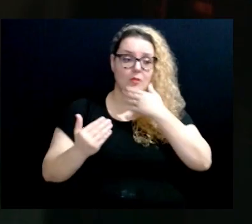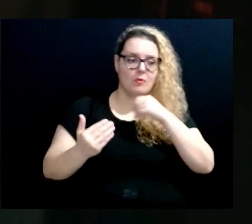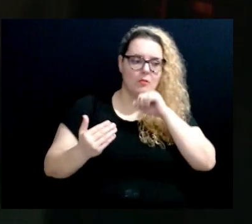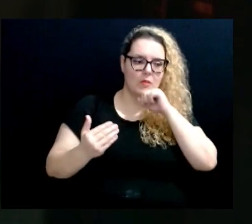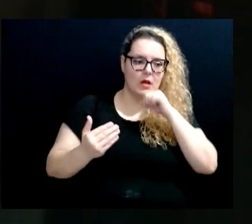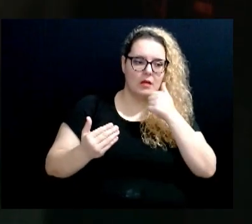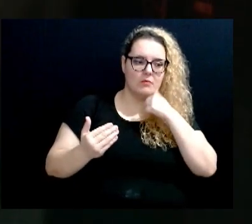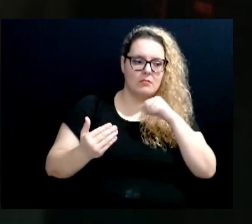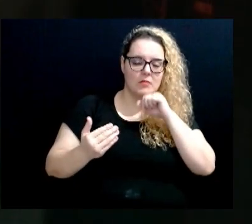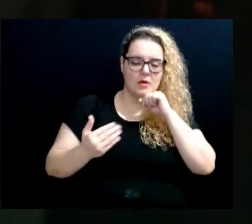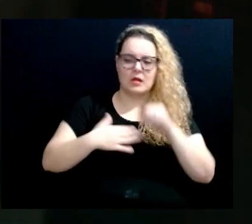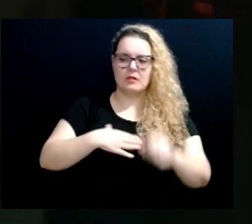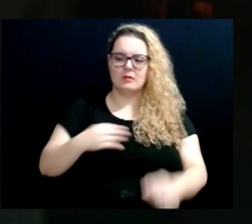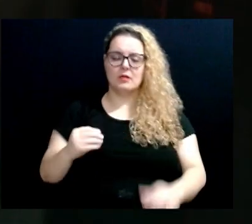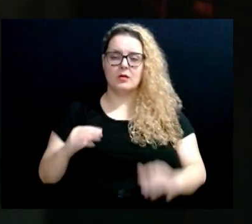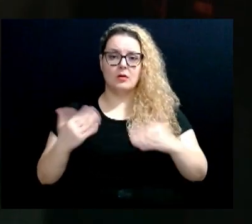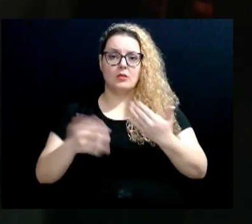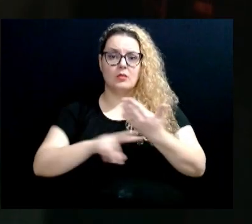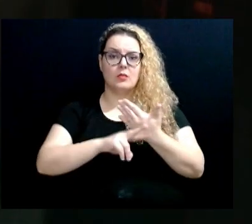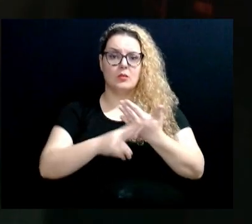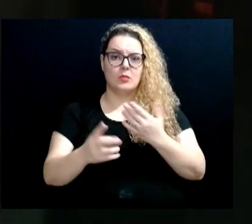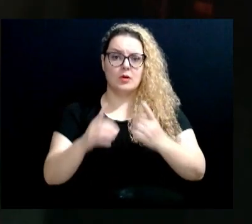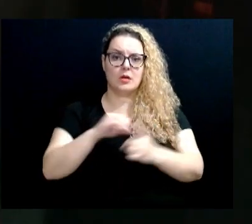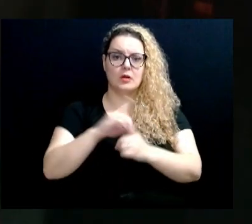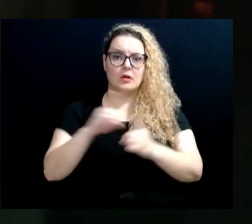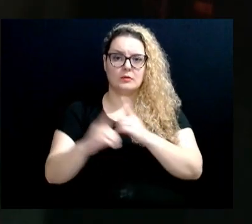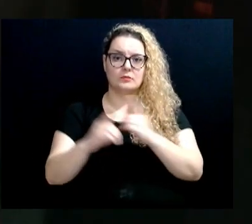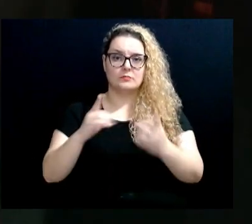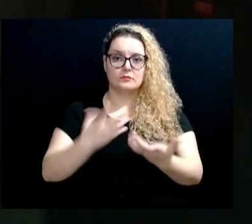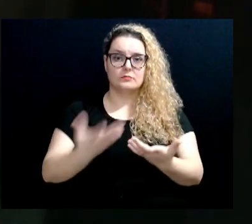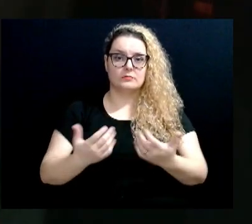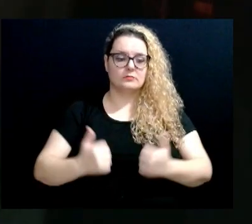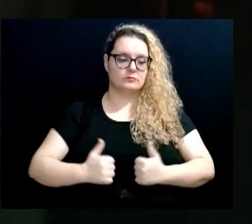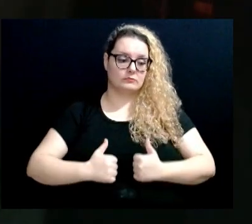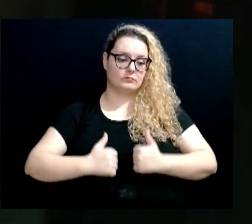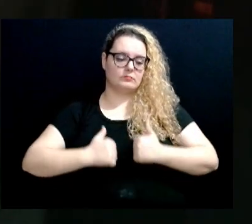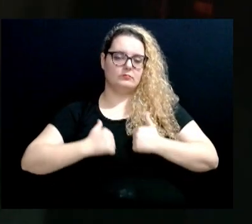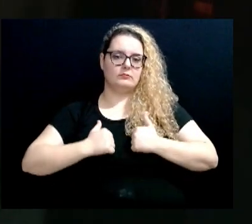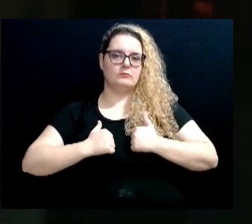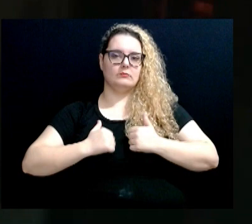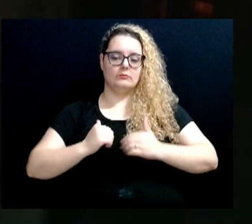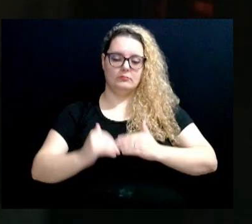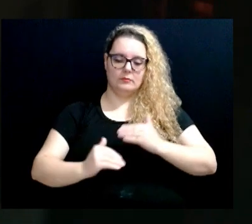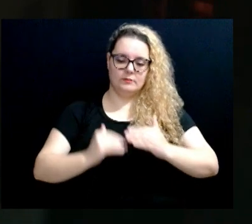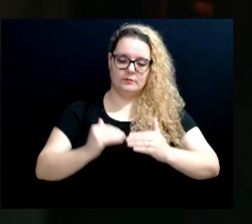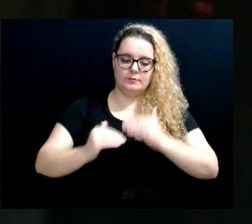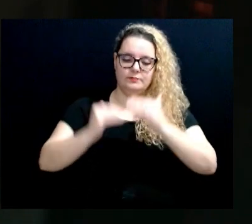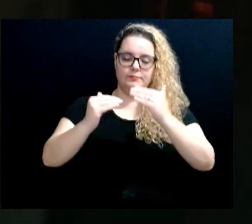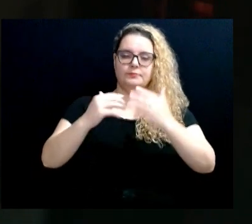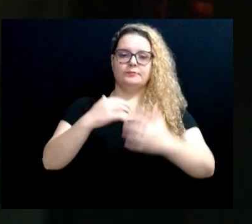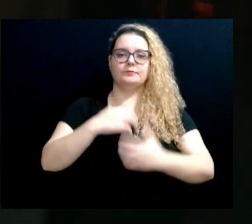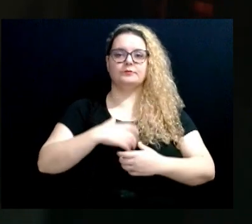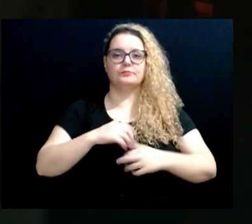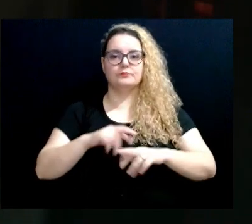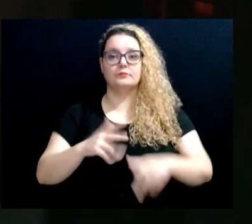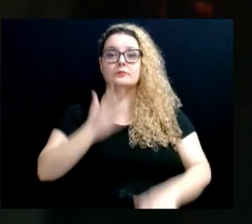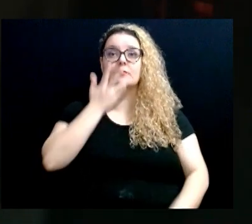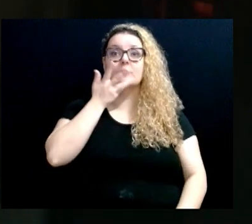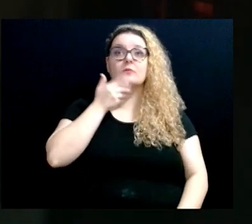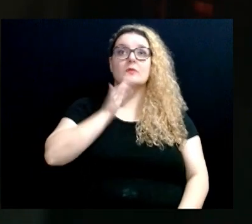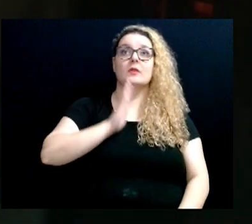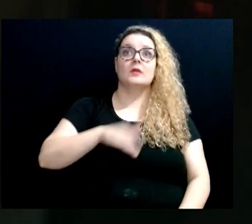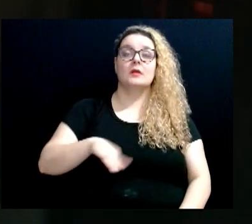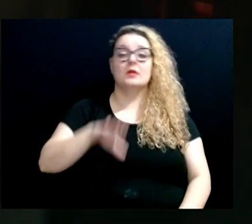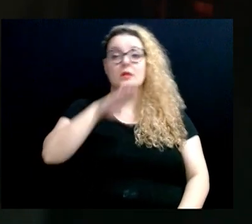os impactos dessa dinâmica na autoestima, no desenvolvimento emocional das crianças, adolescentes